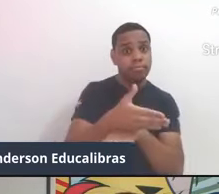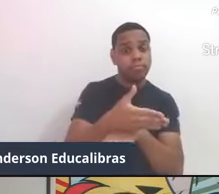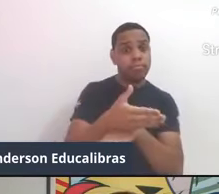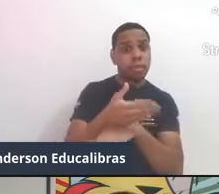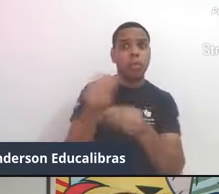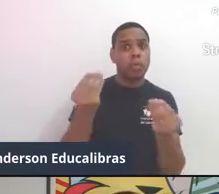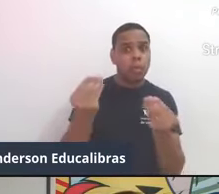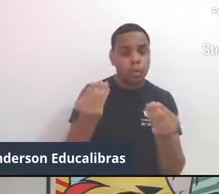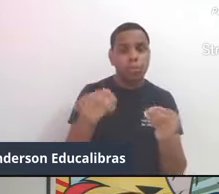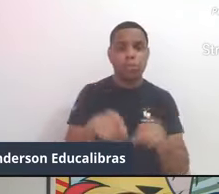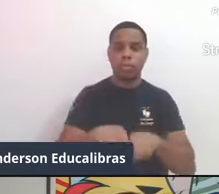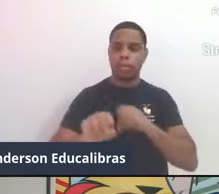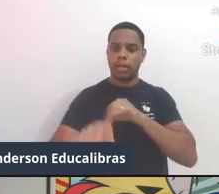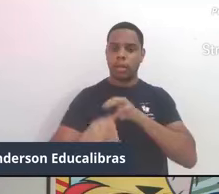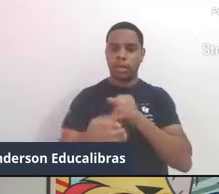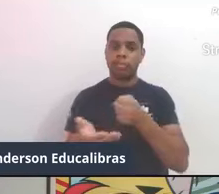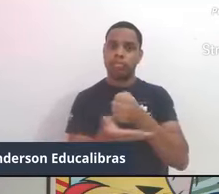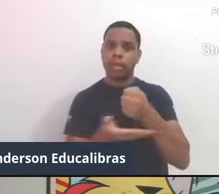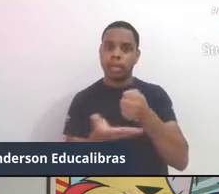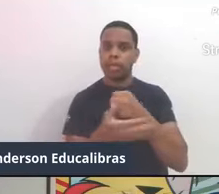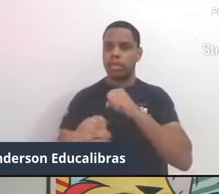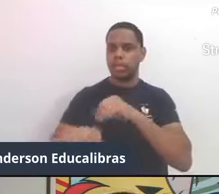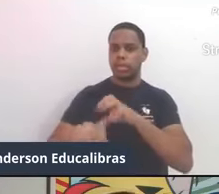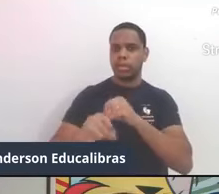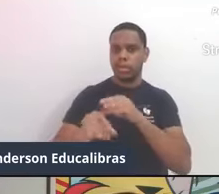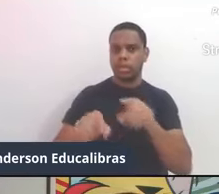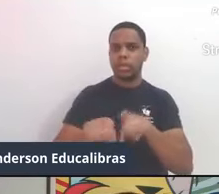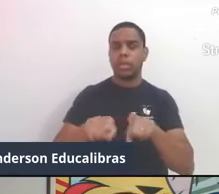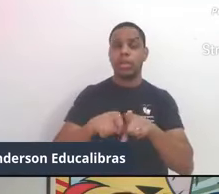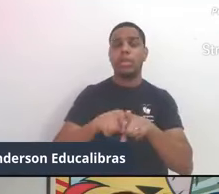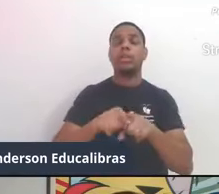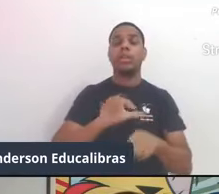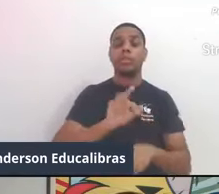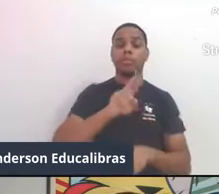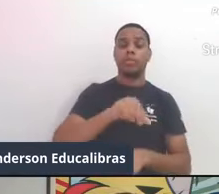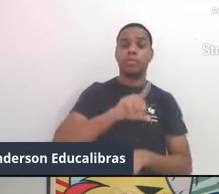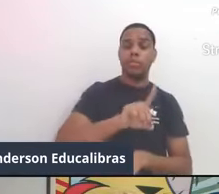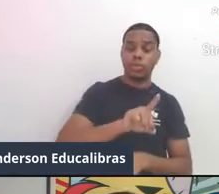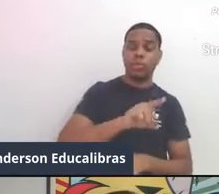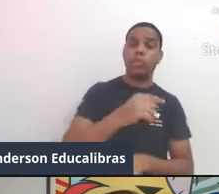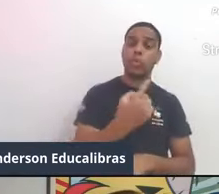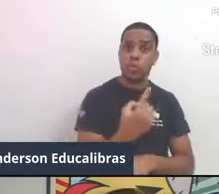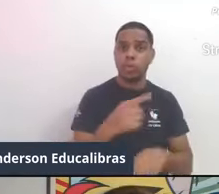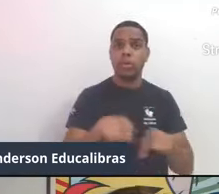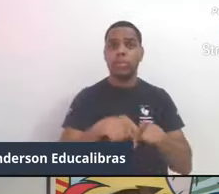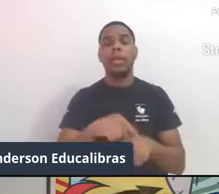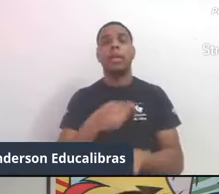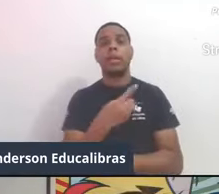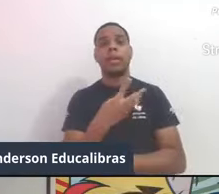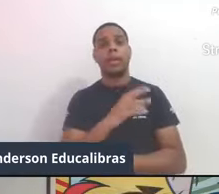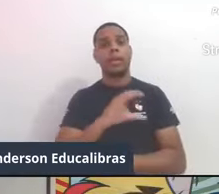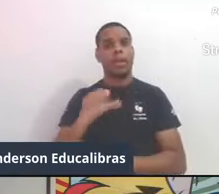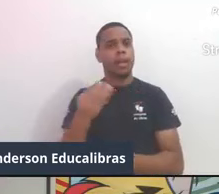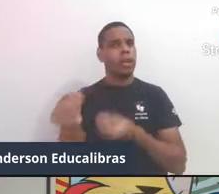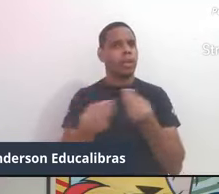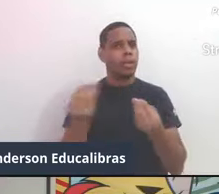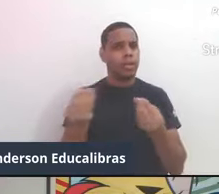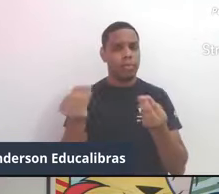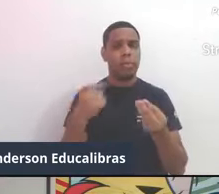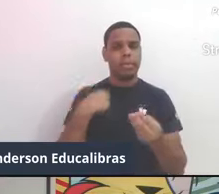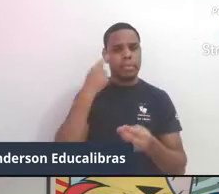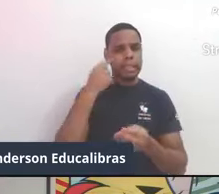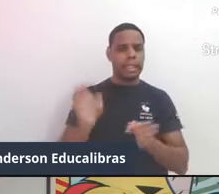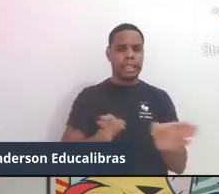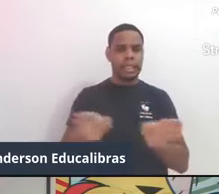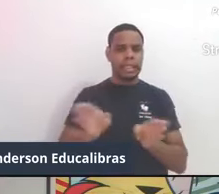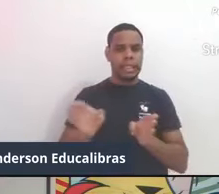pensar na educação básica, né? Então, no ensino fundamental, no ensino médio, quais são os desafios, como é que a gente torna isso uma discussão de acessibilidade,